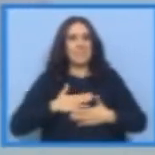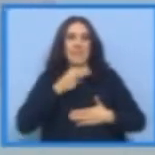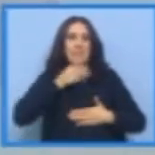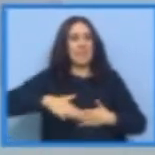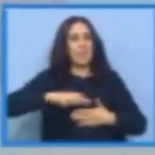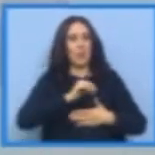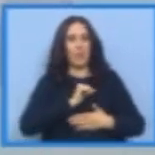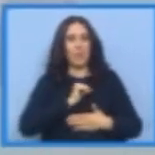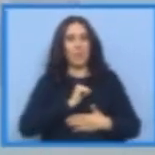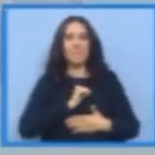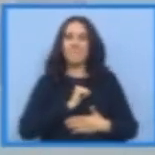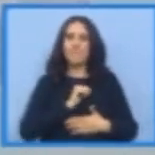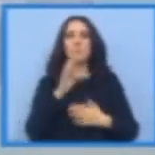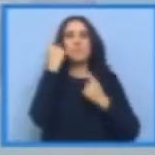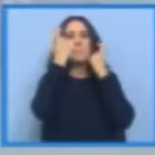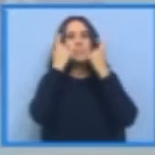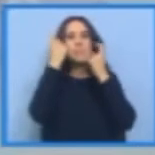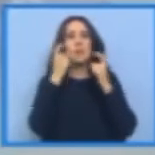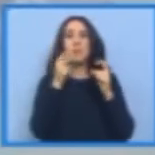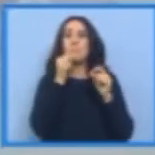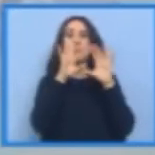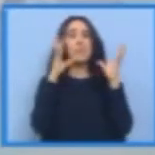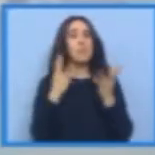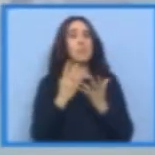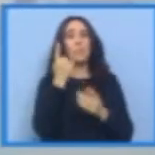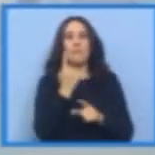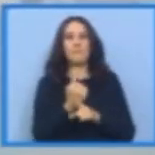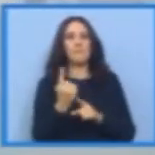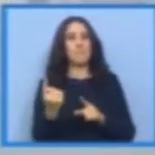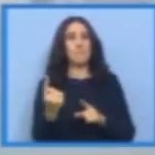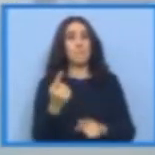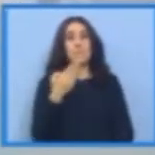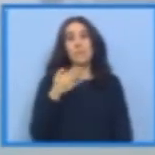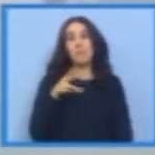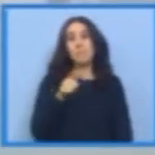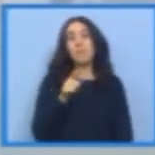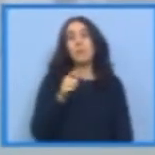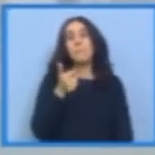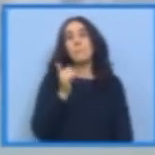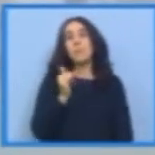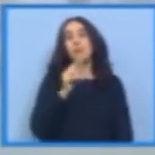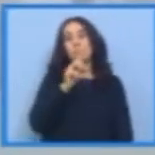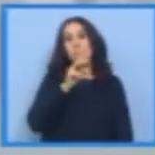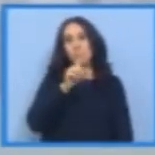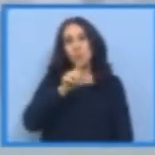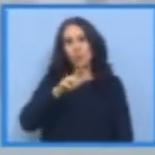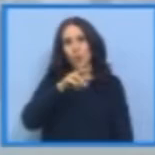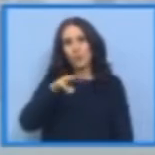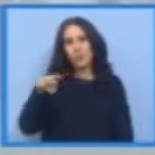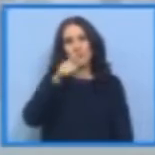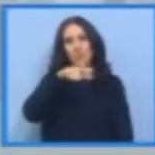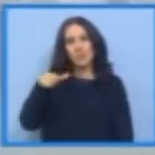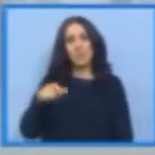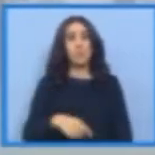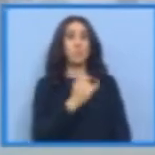território. E temos que pensar que o planeta é um só para 7 mil bilhões de pessoas. 244